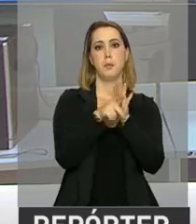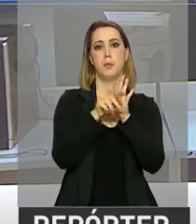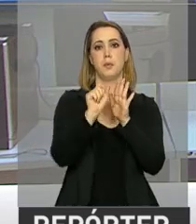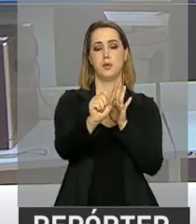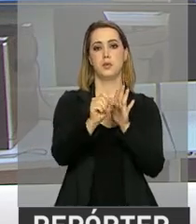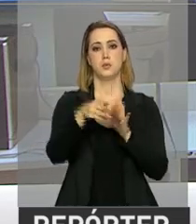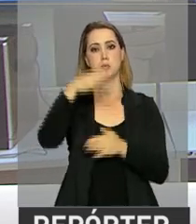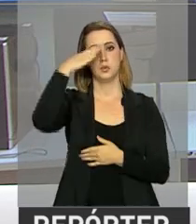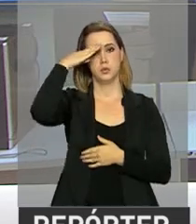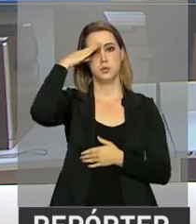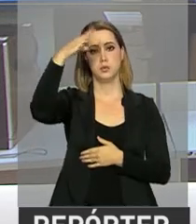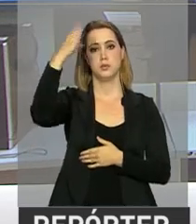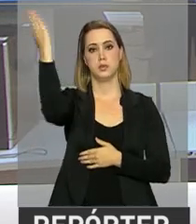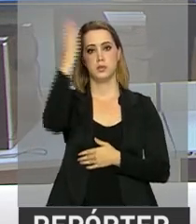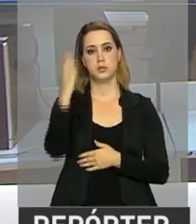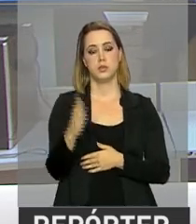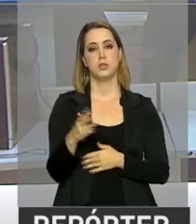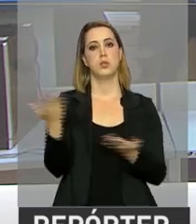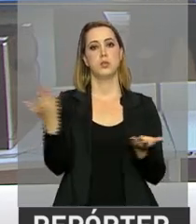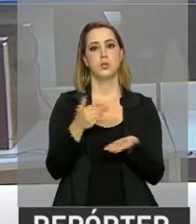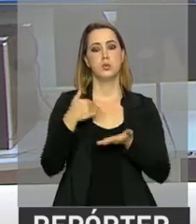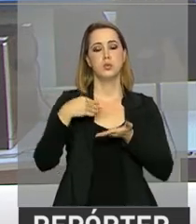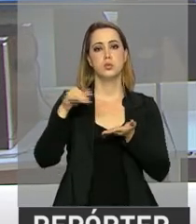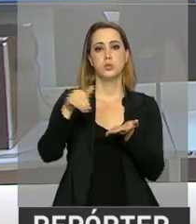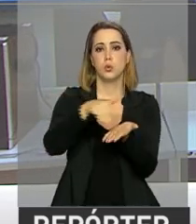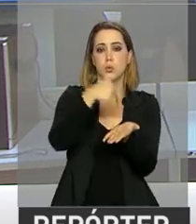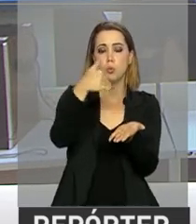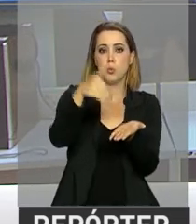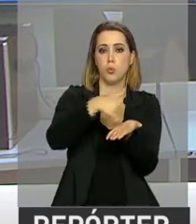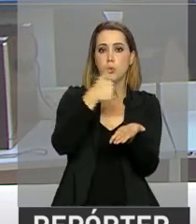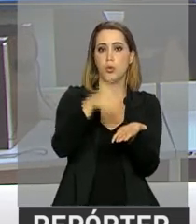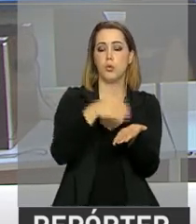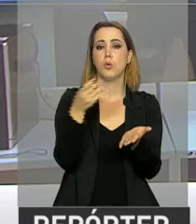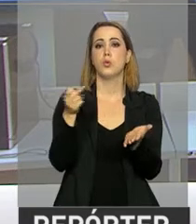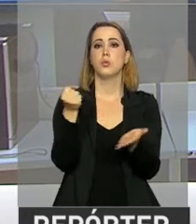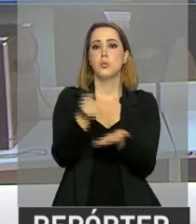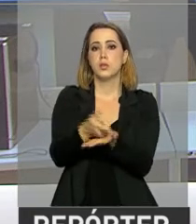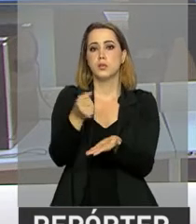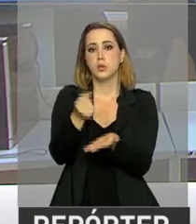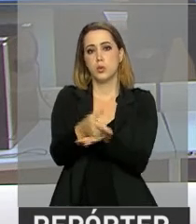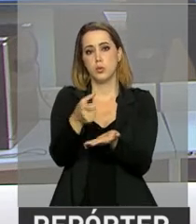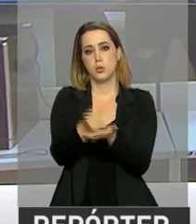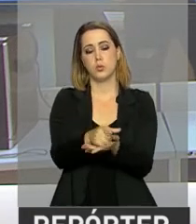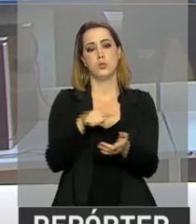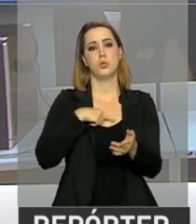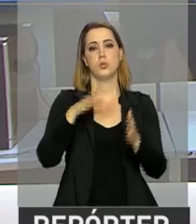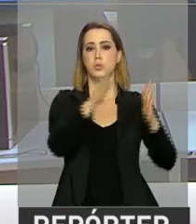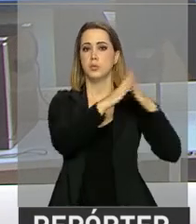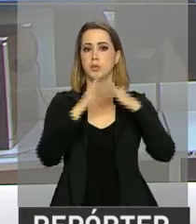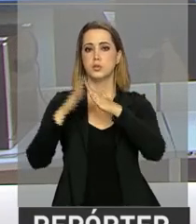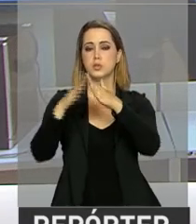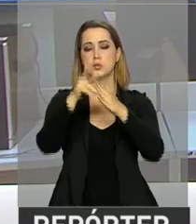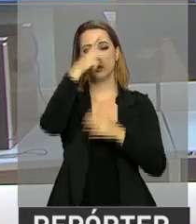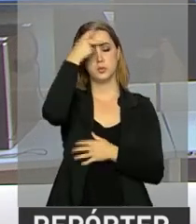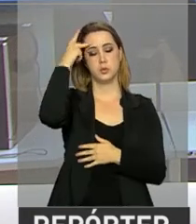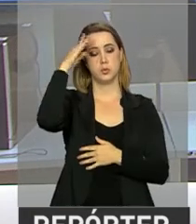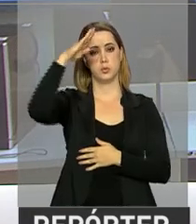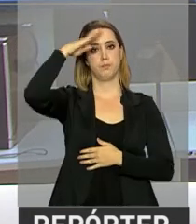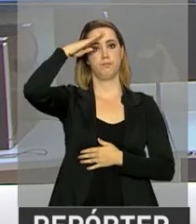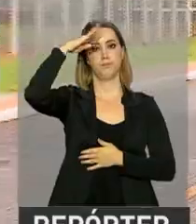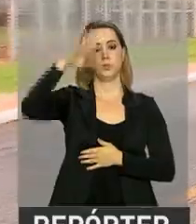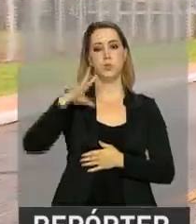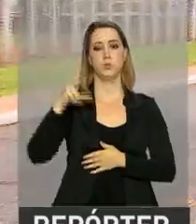militares brasileiros. Um acordo assinado hoje vai oferecer condições especiais para a compra de imóveis pelos integrantes das Forças Armadas em todo o país.